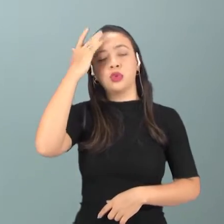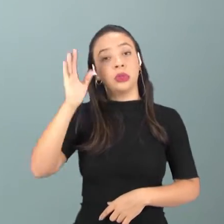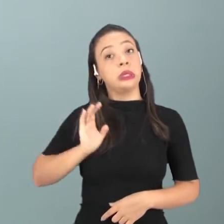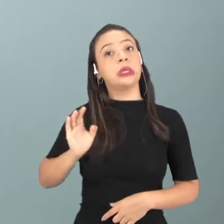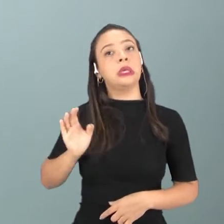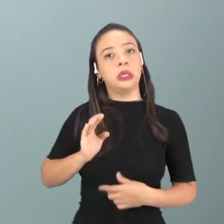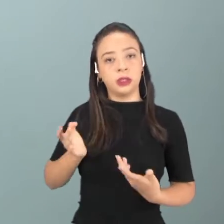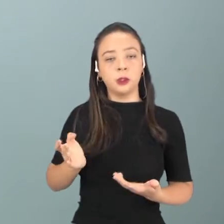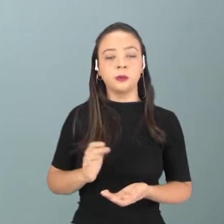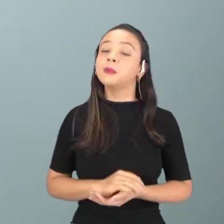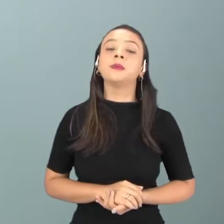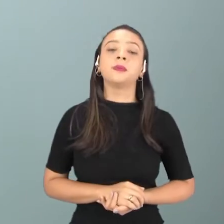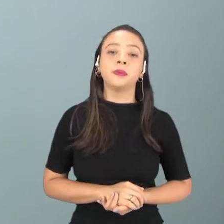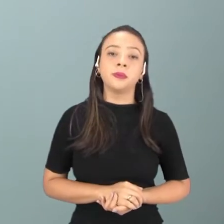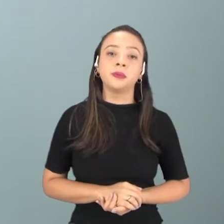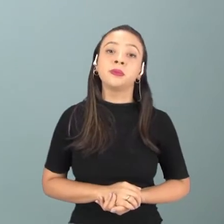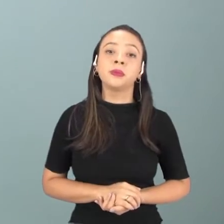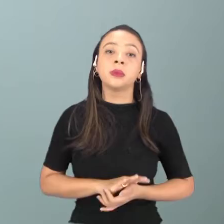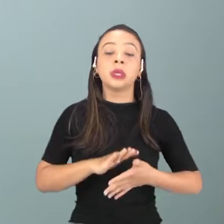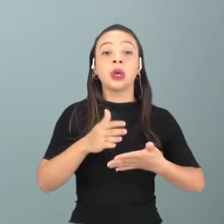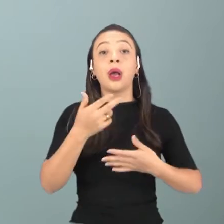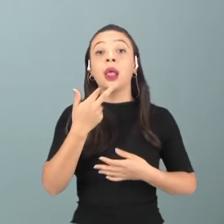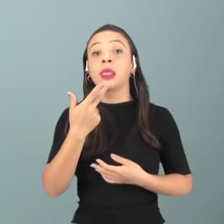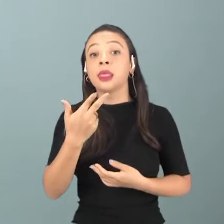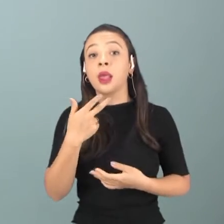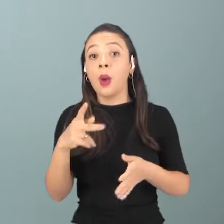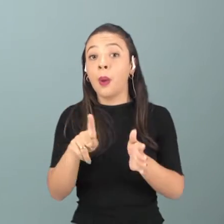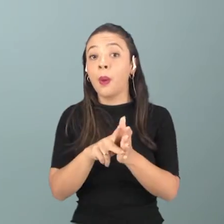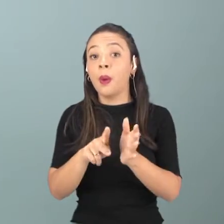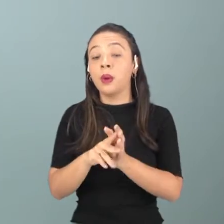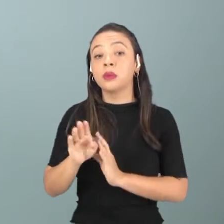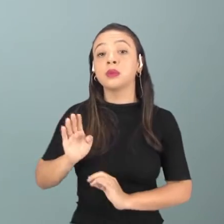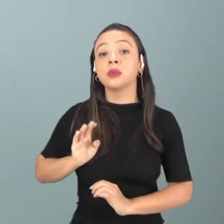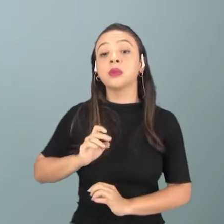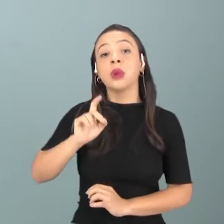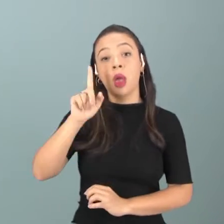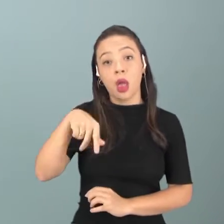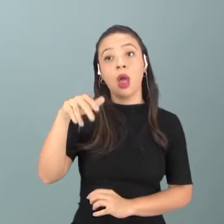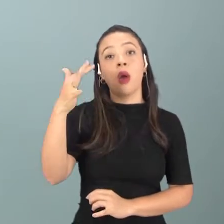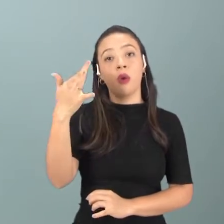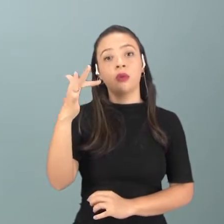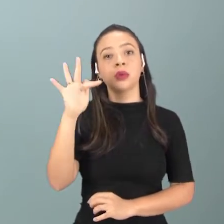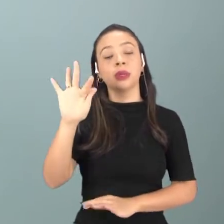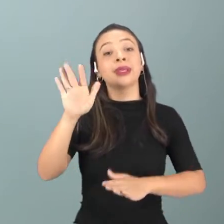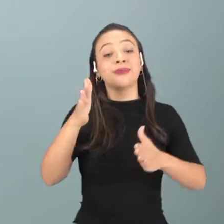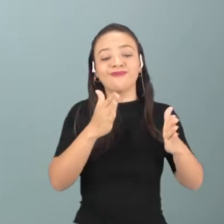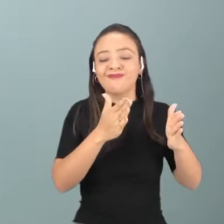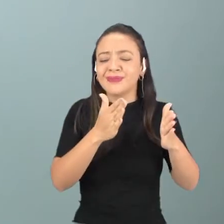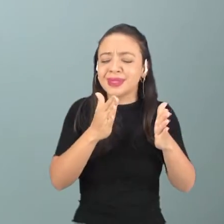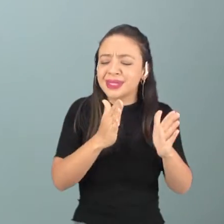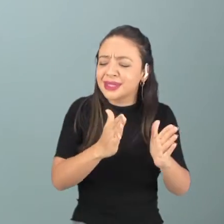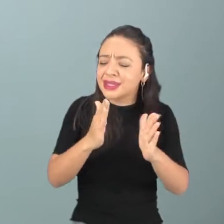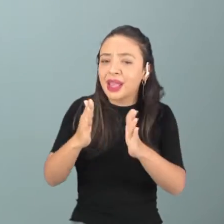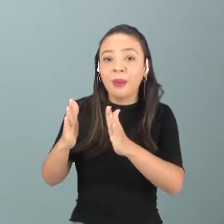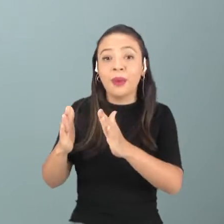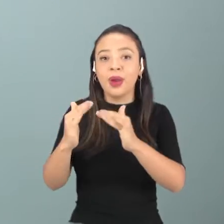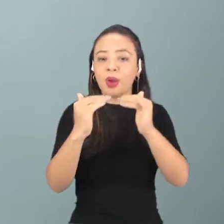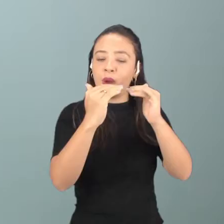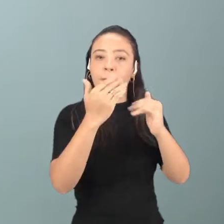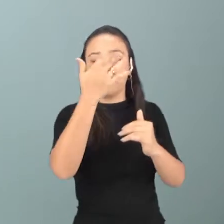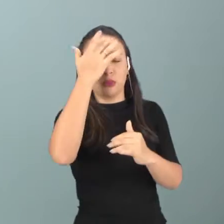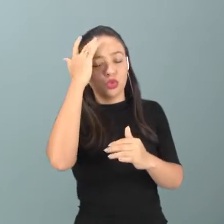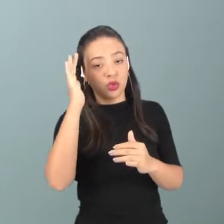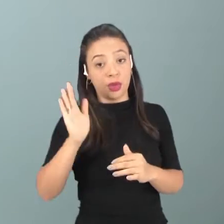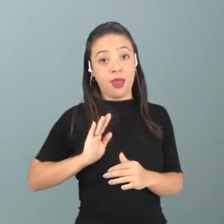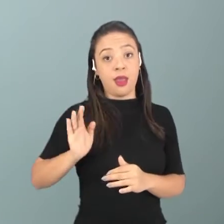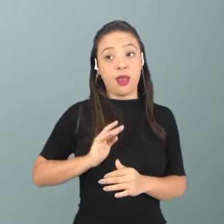né? Enfim. Então, a língua dos ricos era o francês. E houve essa divisão de classes, né? Então, os ricos falavam o